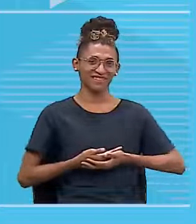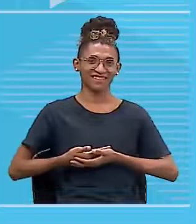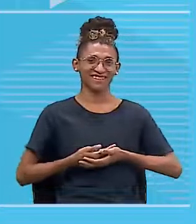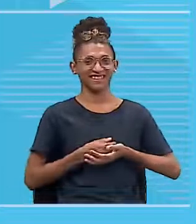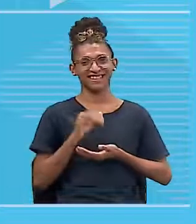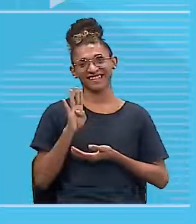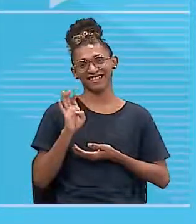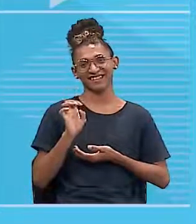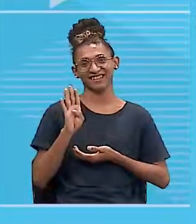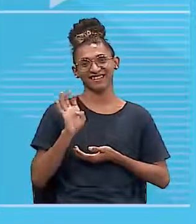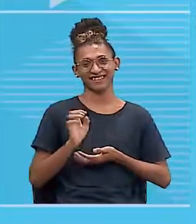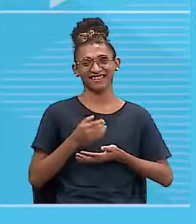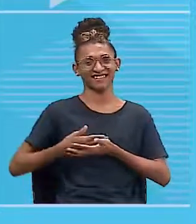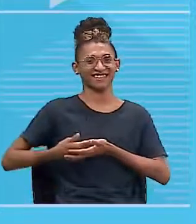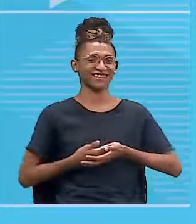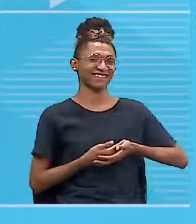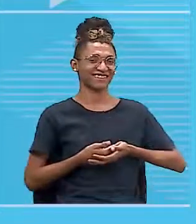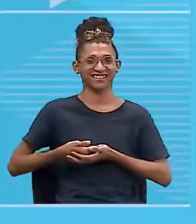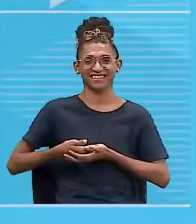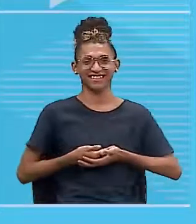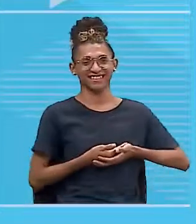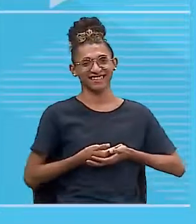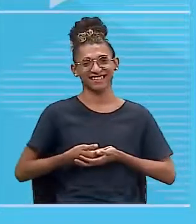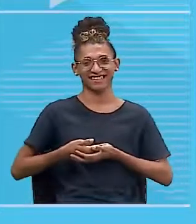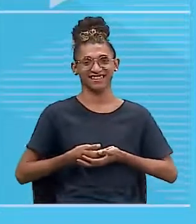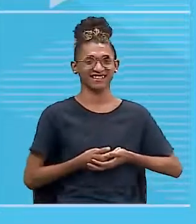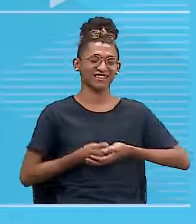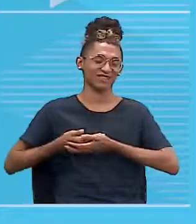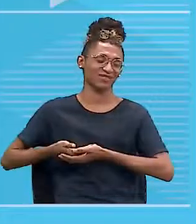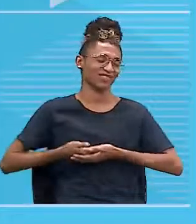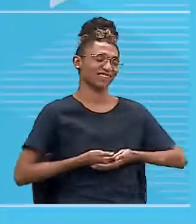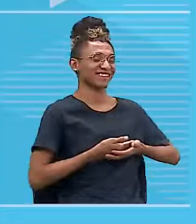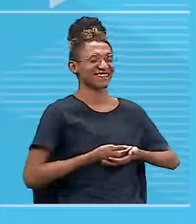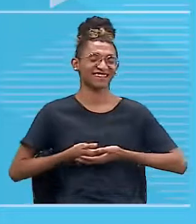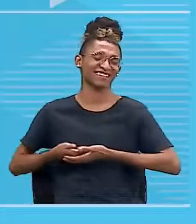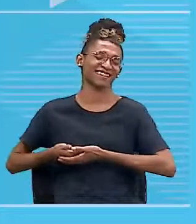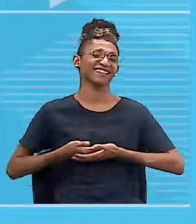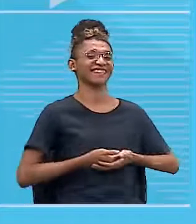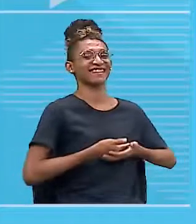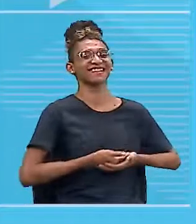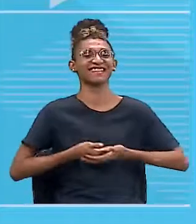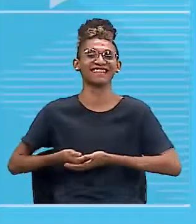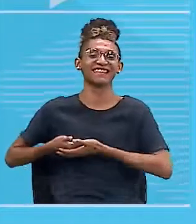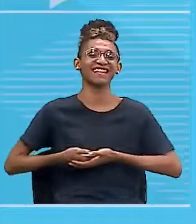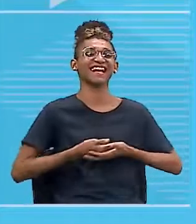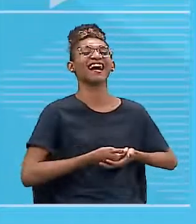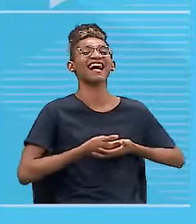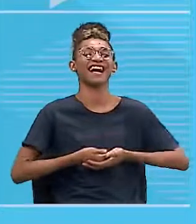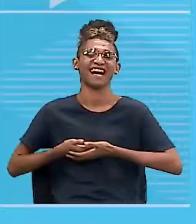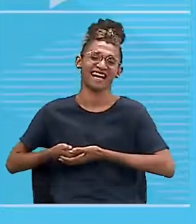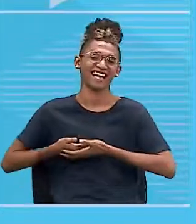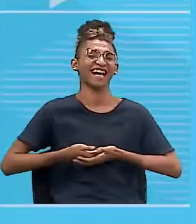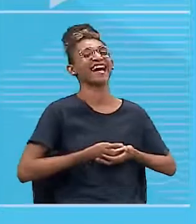Oh mas é lindo bebê balançando bebê vai balança neném que a cuca vai chegar